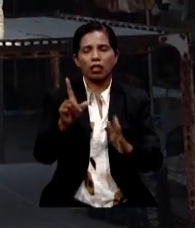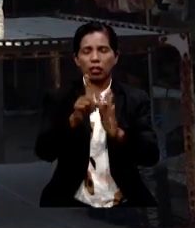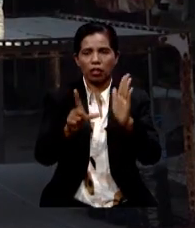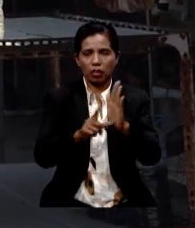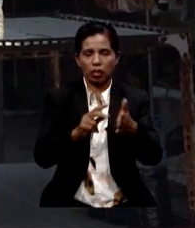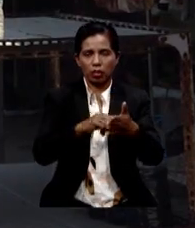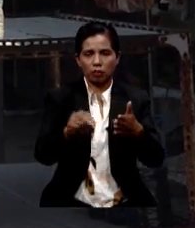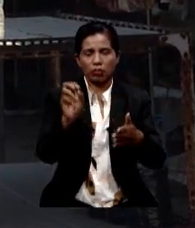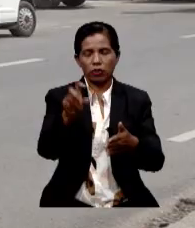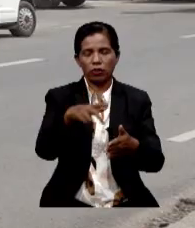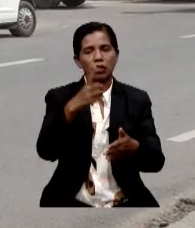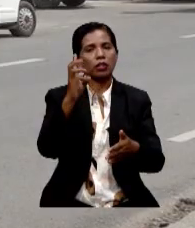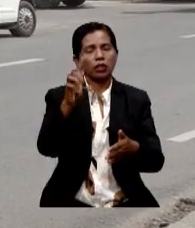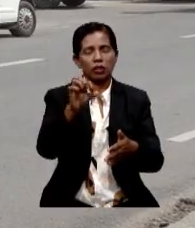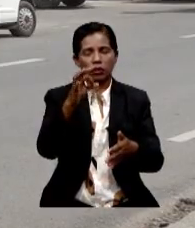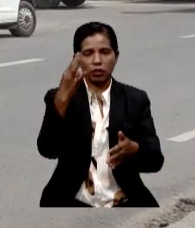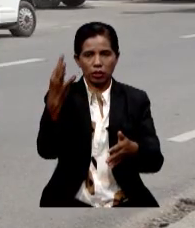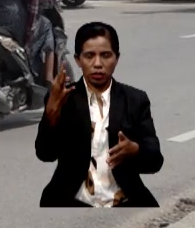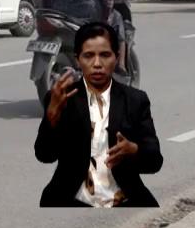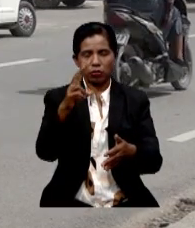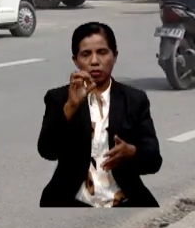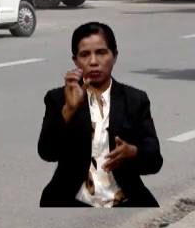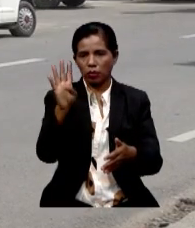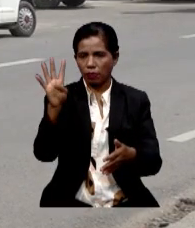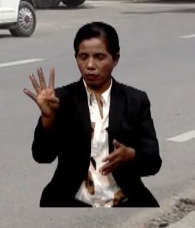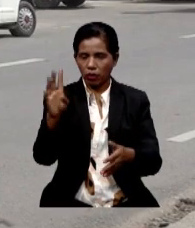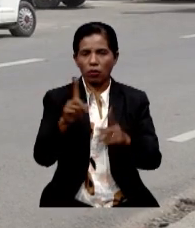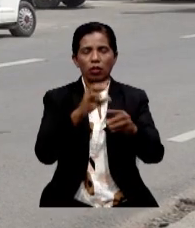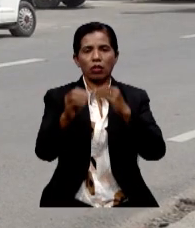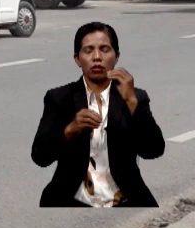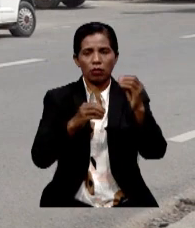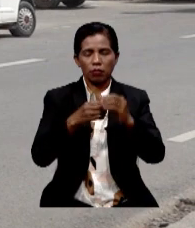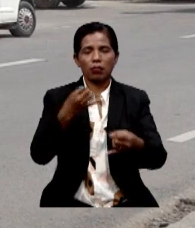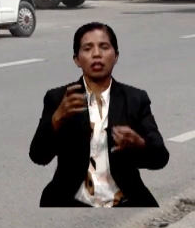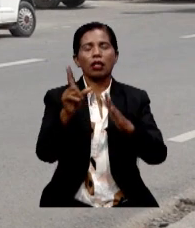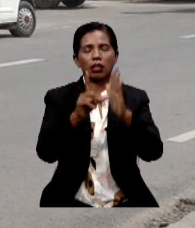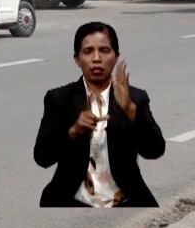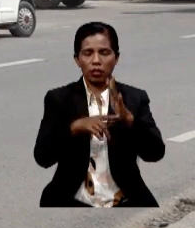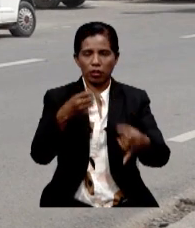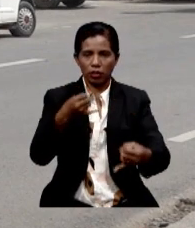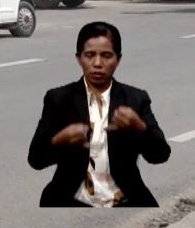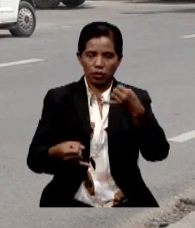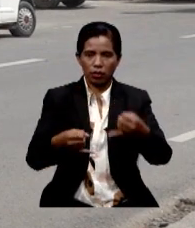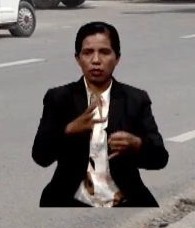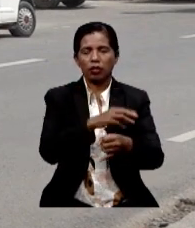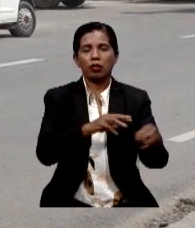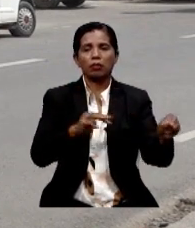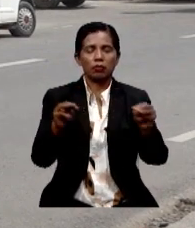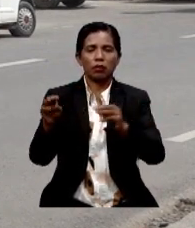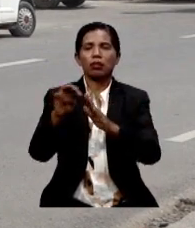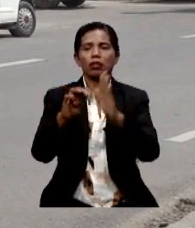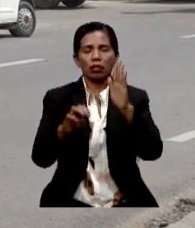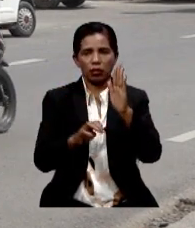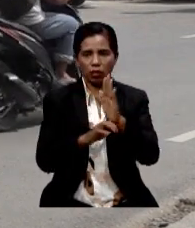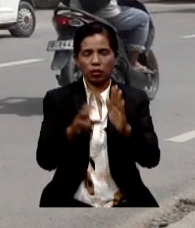número 76 para rehundu hat colia conaba regime jurídico arrendamento bens imóveis estado nian no